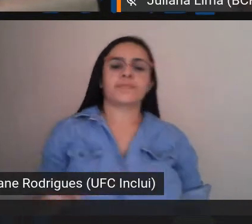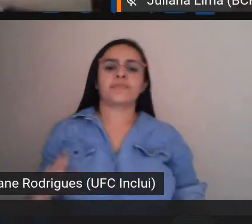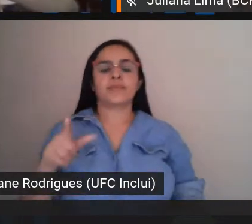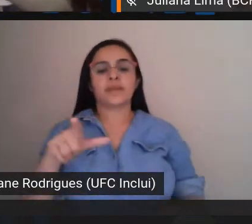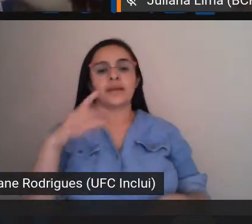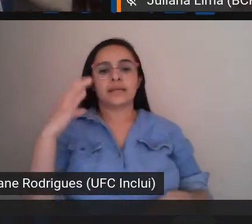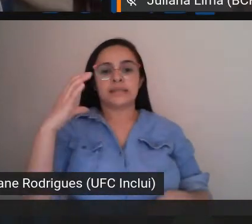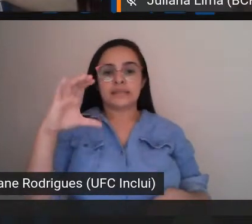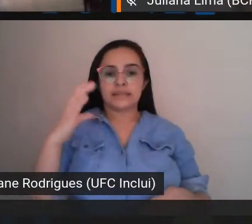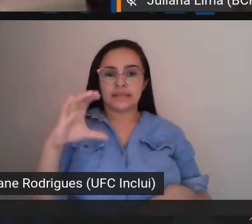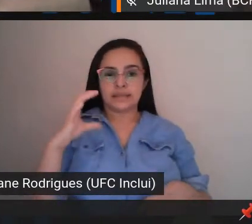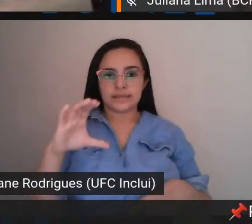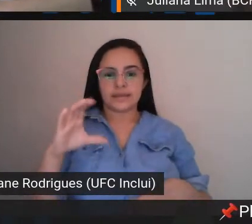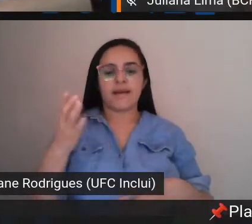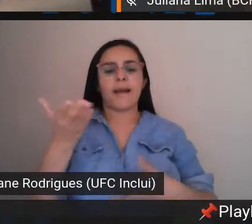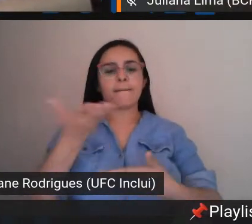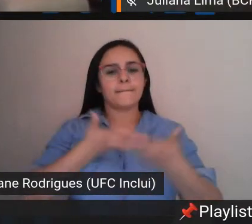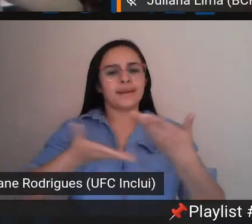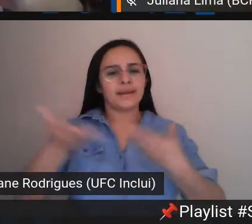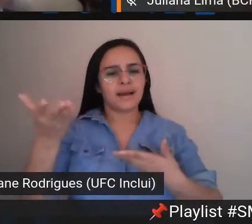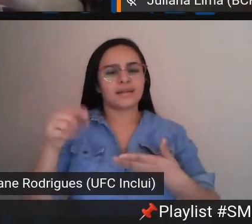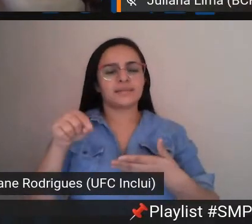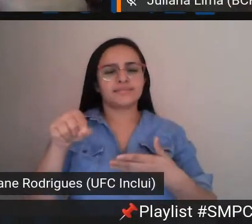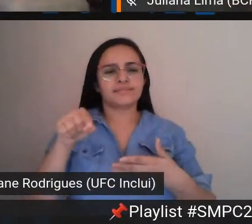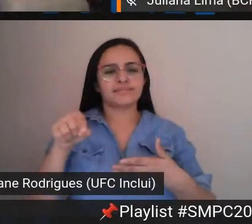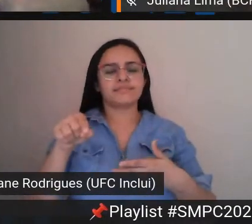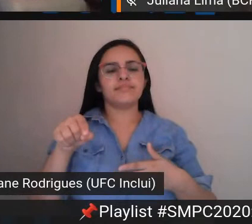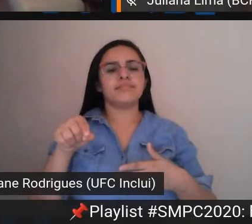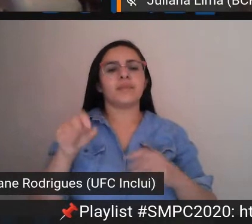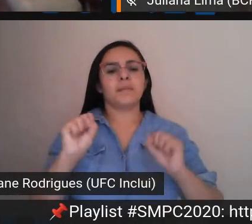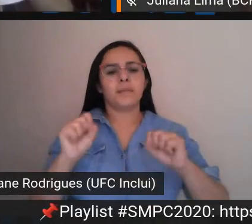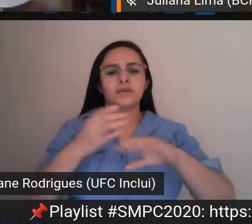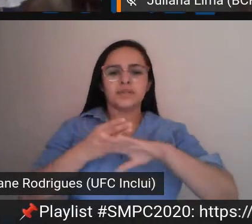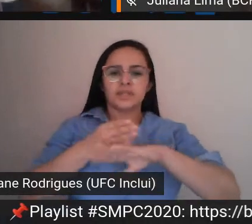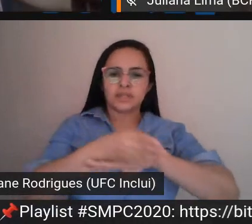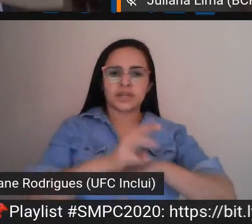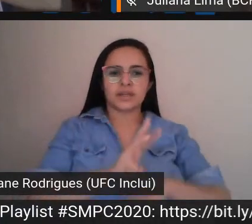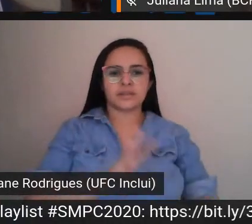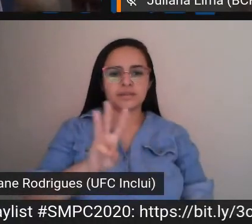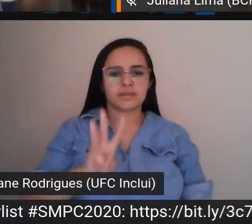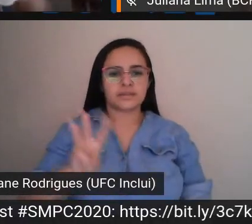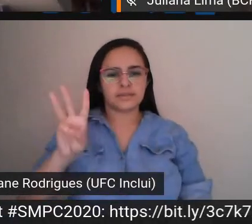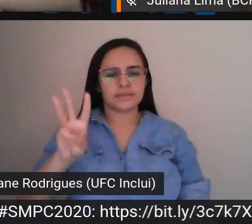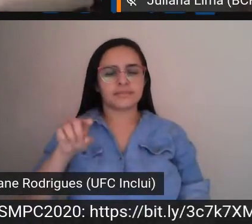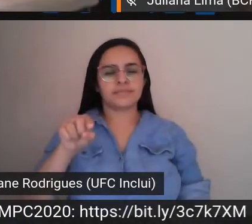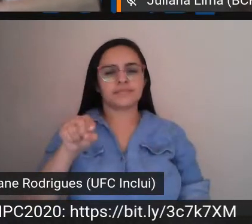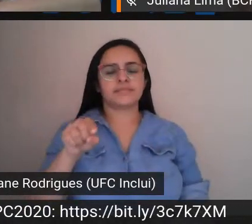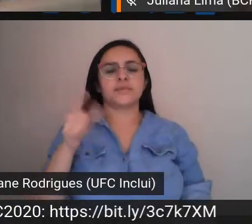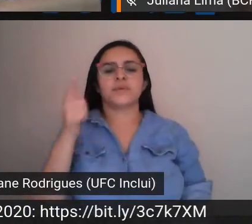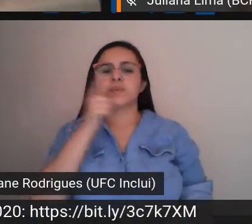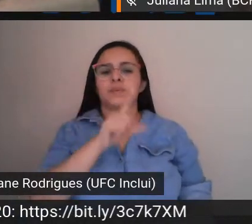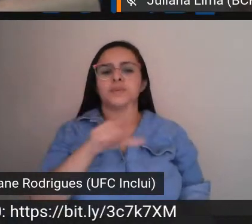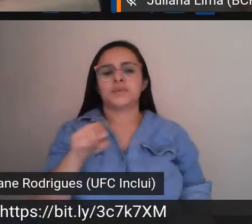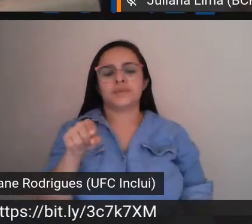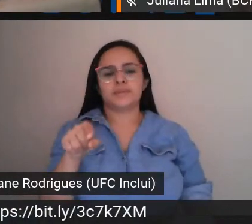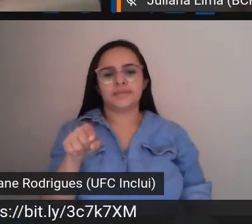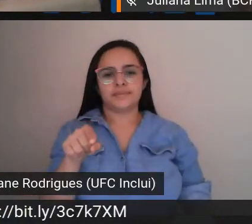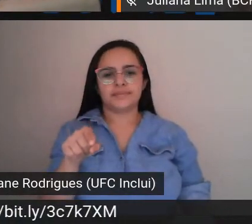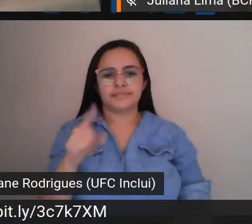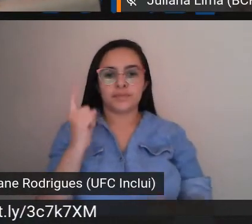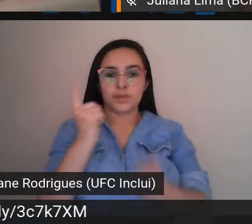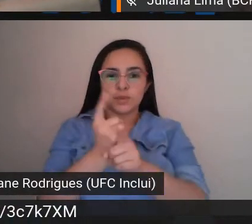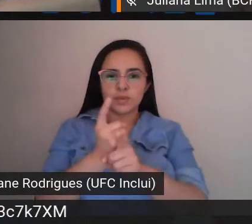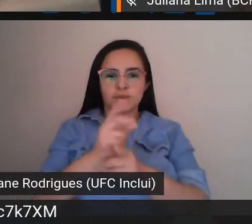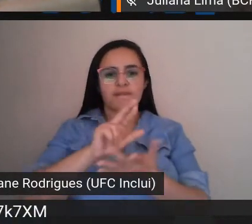é bastante usado, e eu diria para você entrar no site da colaboração Campbell, que você vai se encontrar